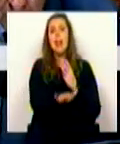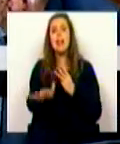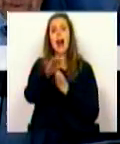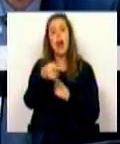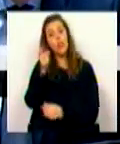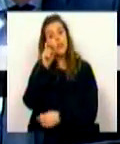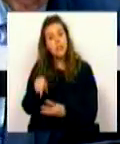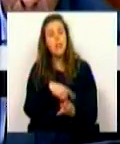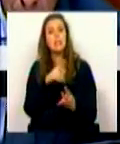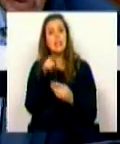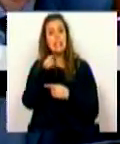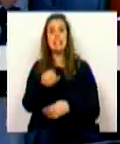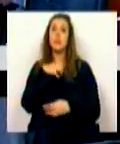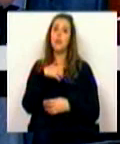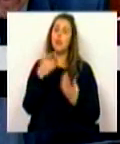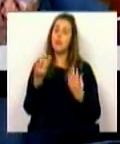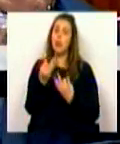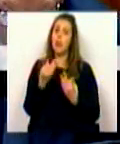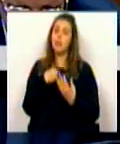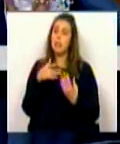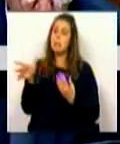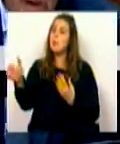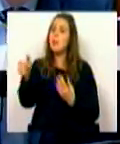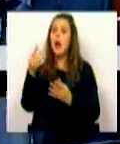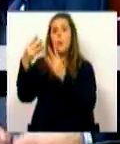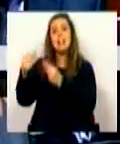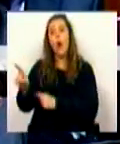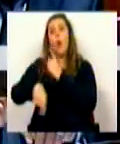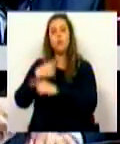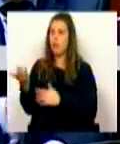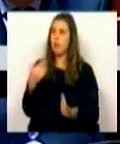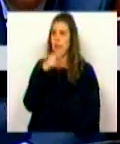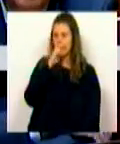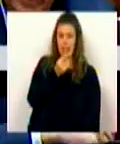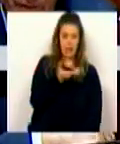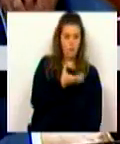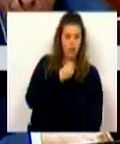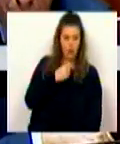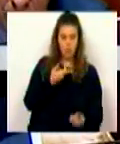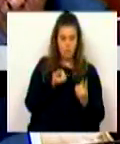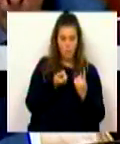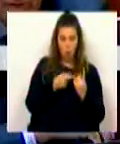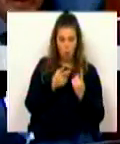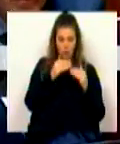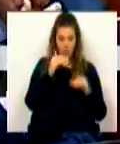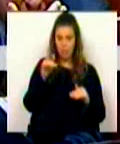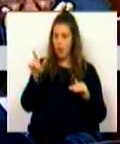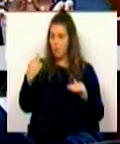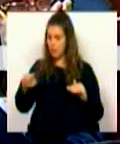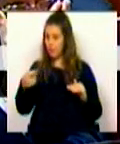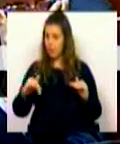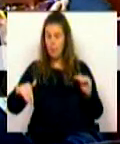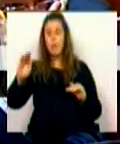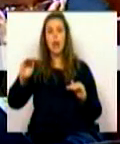na área da defesa, e isso significa alocar outros recursos. Ora, se nós temos menos receita e mais despesa onde alocar